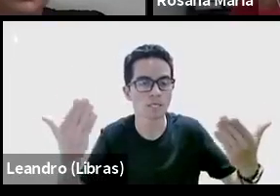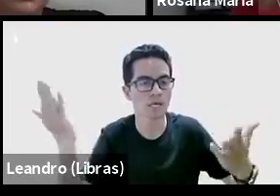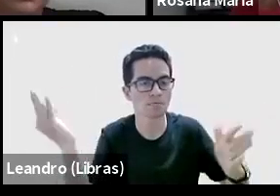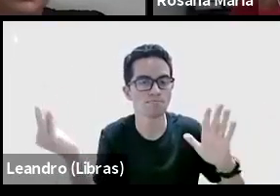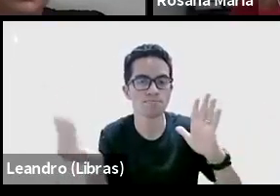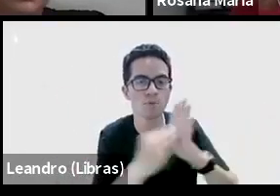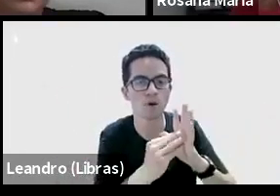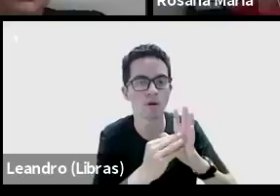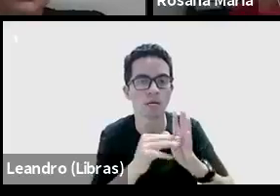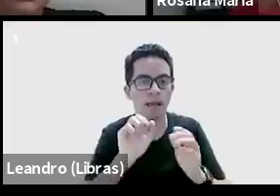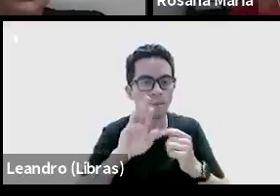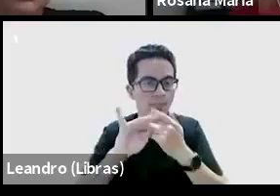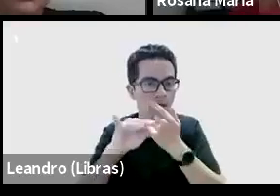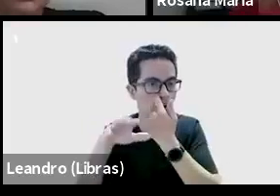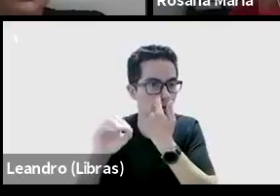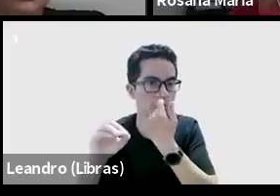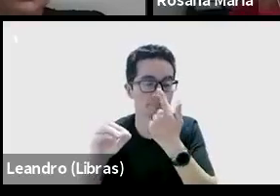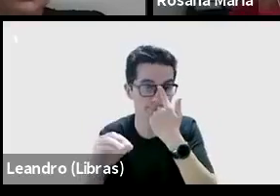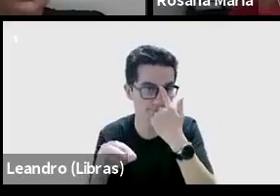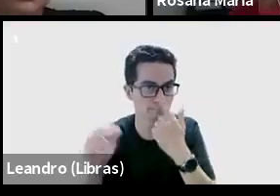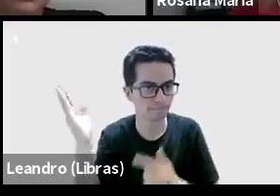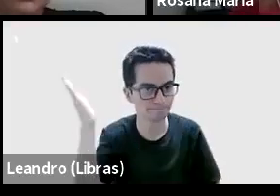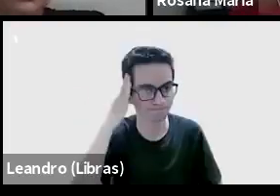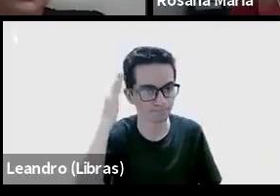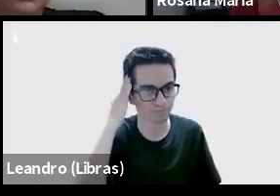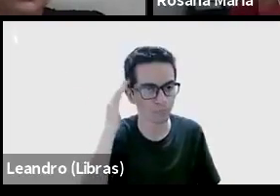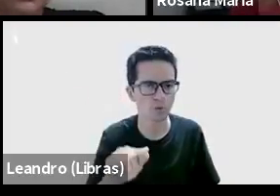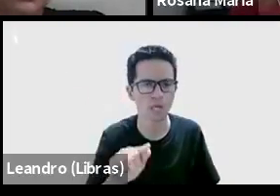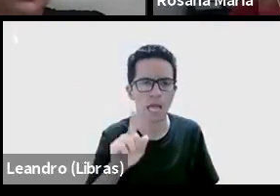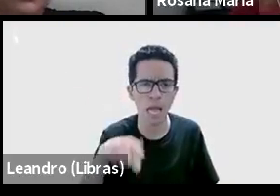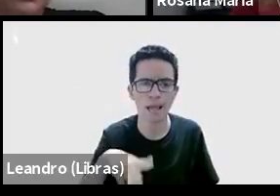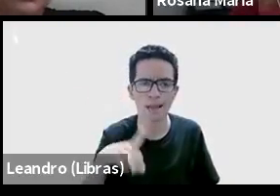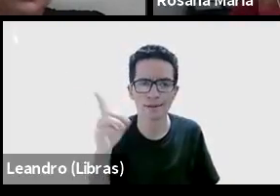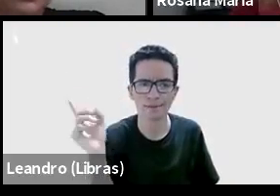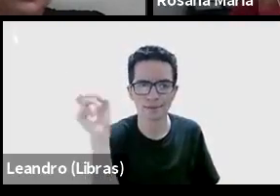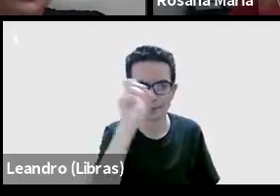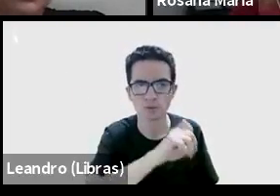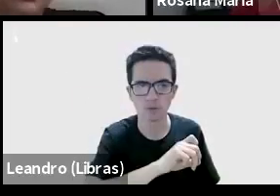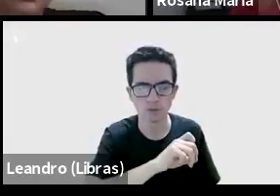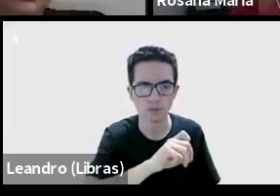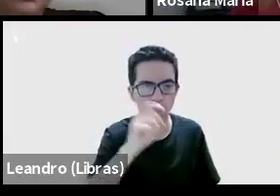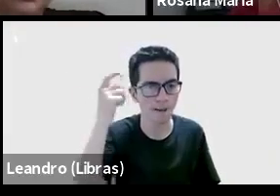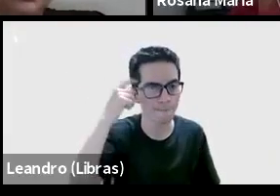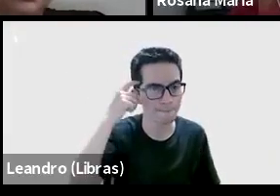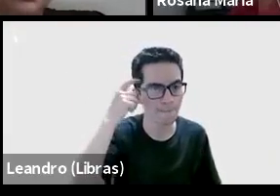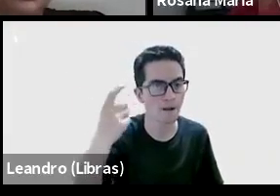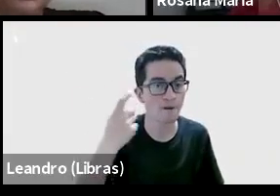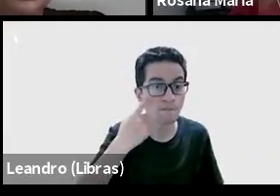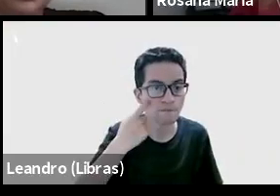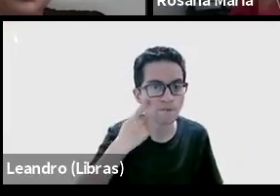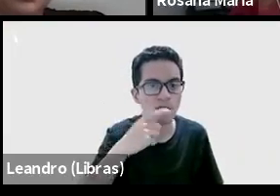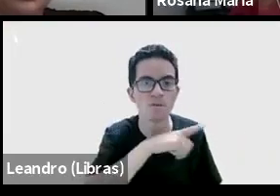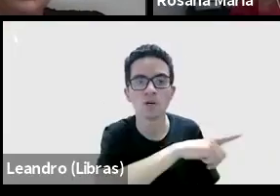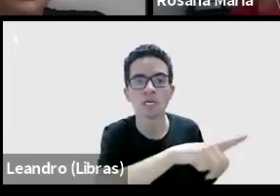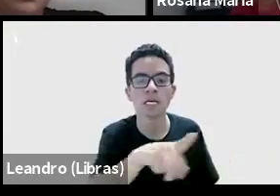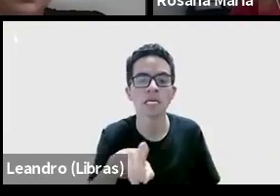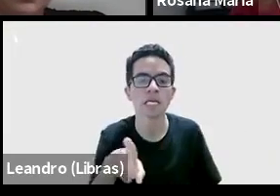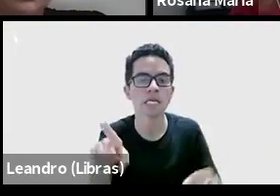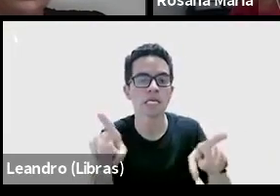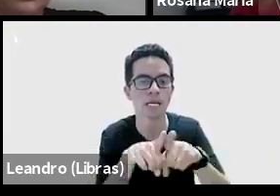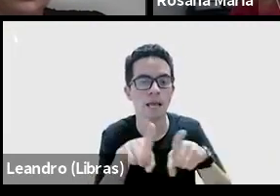posicionamento epistemológico. Só que isso tem sido muito difícil ultimamente. Então, queria ouvir de você o que você percebe na sua